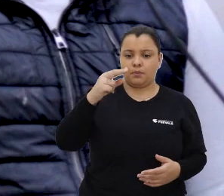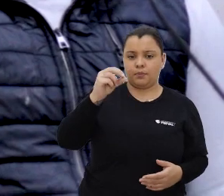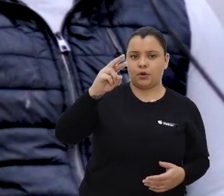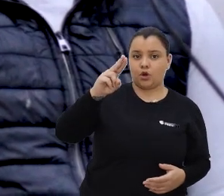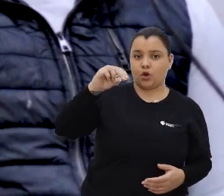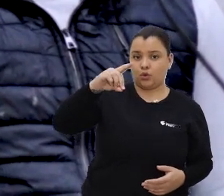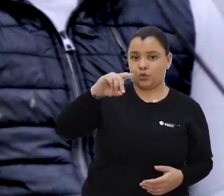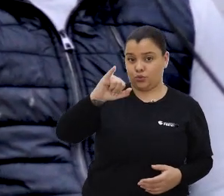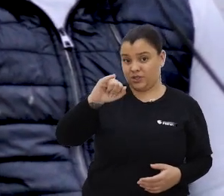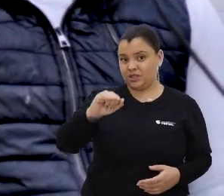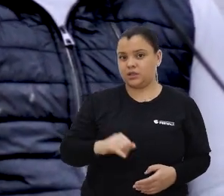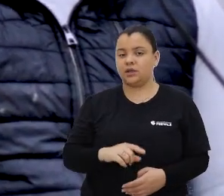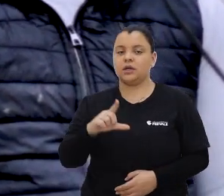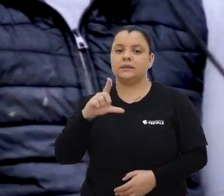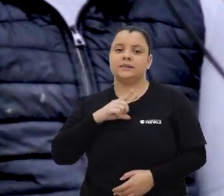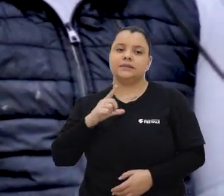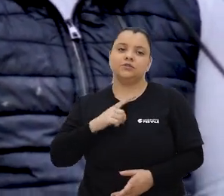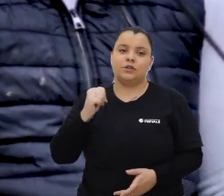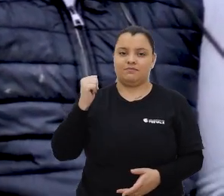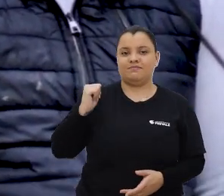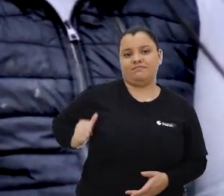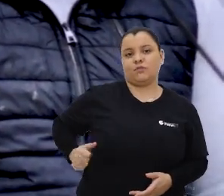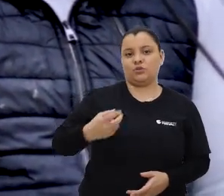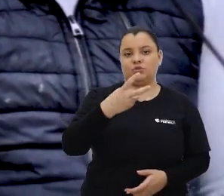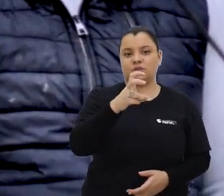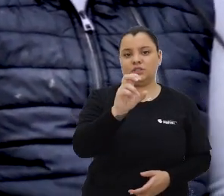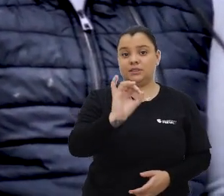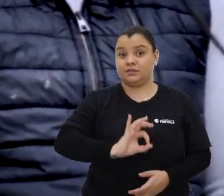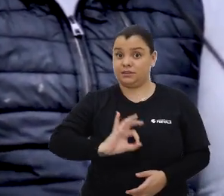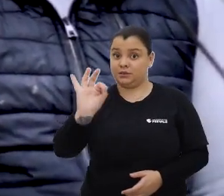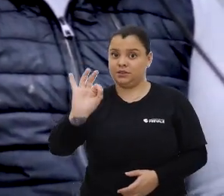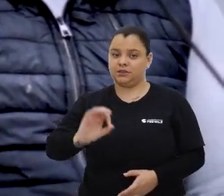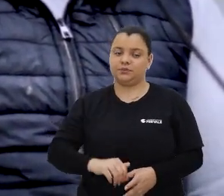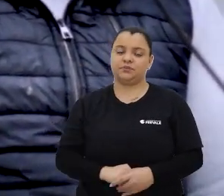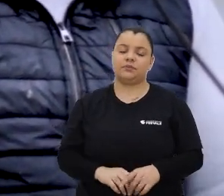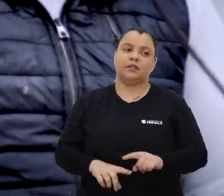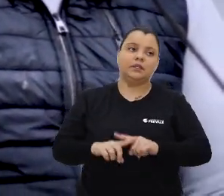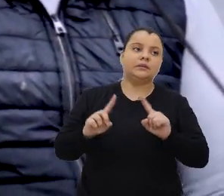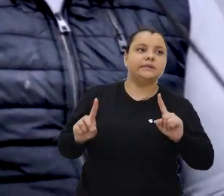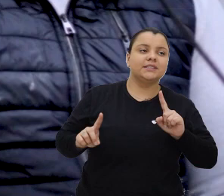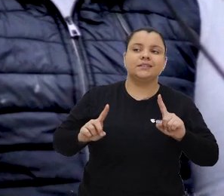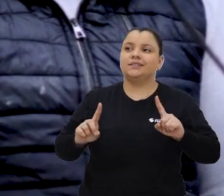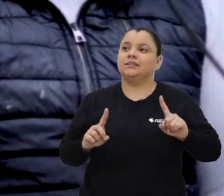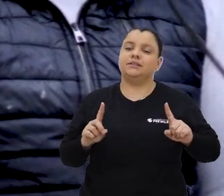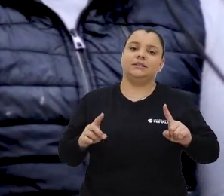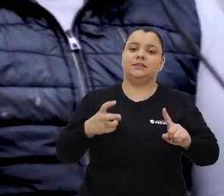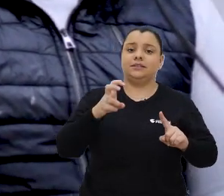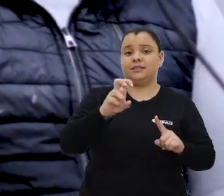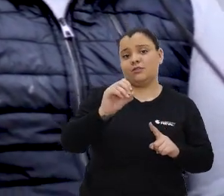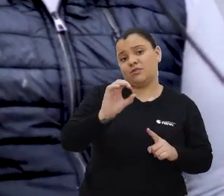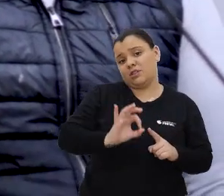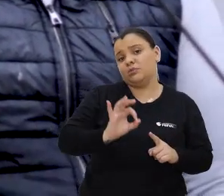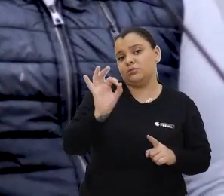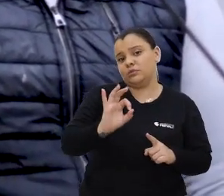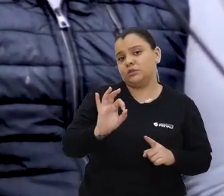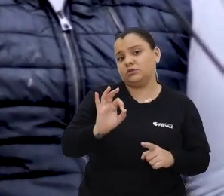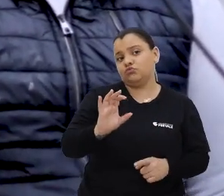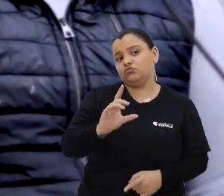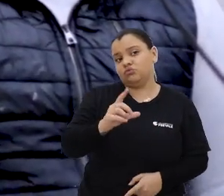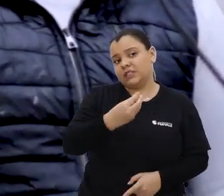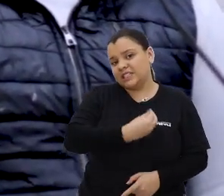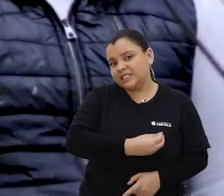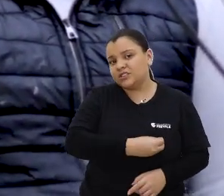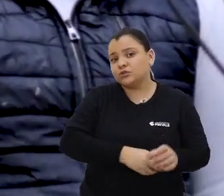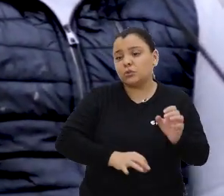conseguiria me classificar porque era bolsa 50%. Mas, mesmo sendo 50%, ainda existia toda